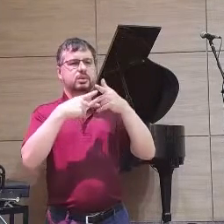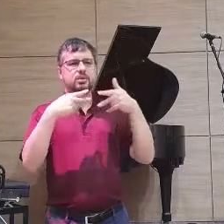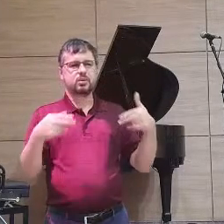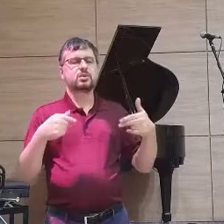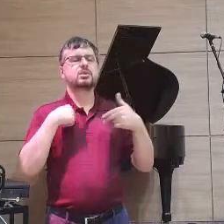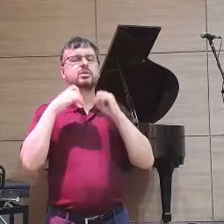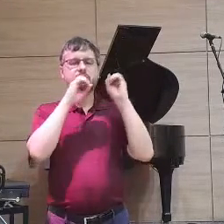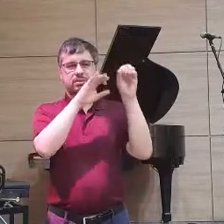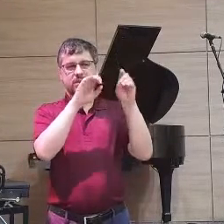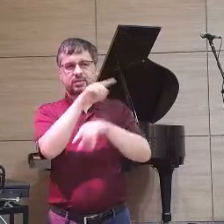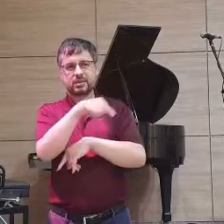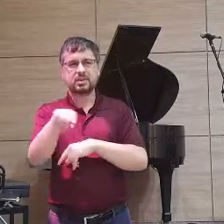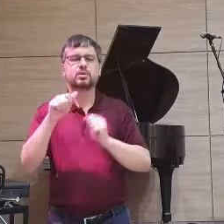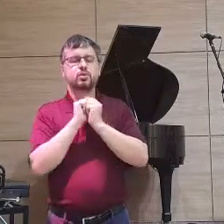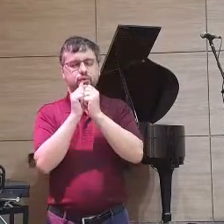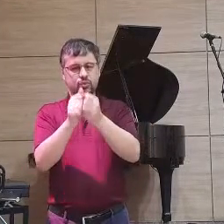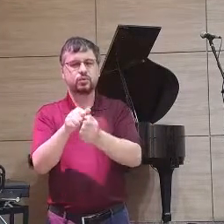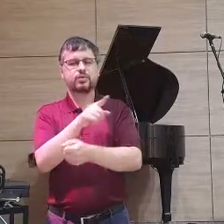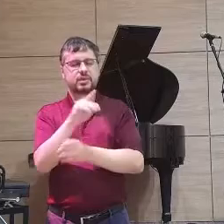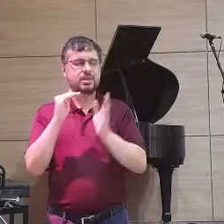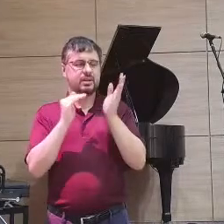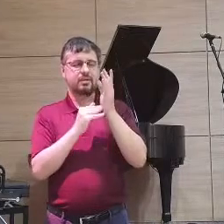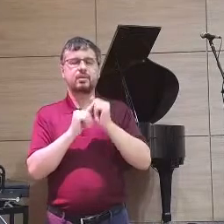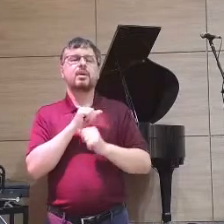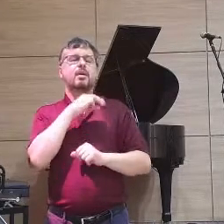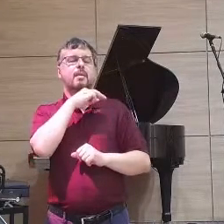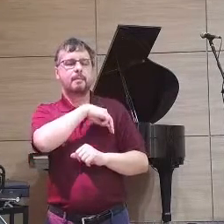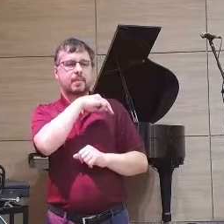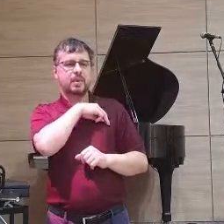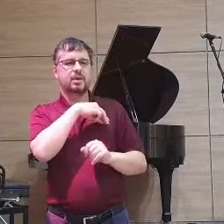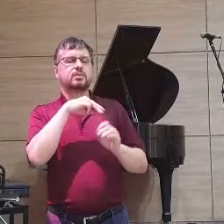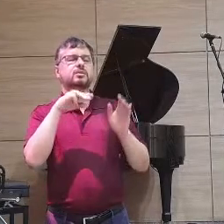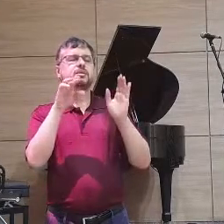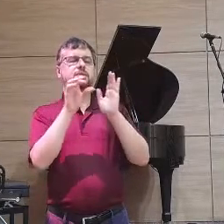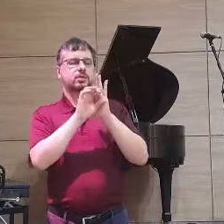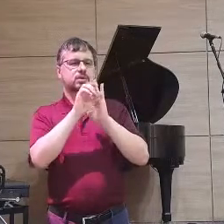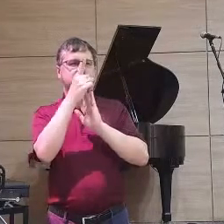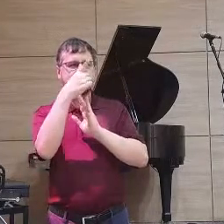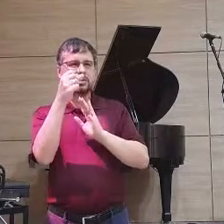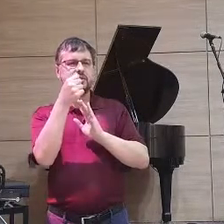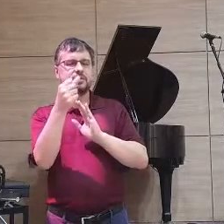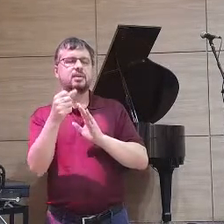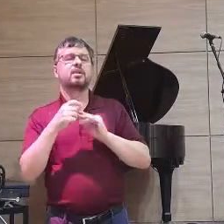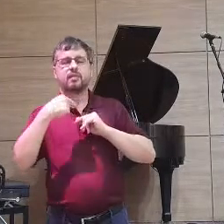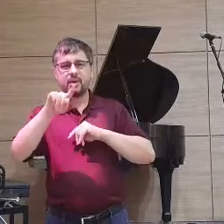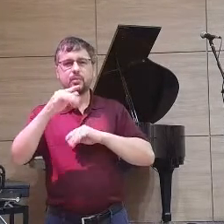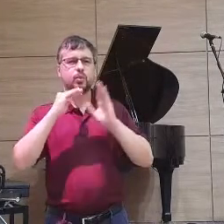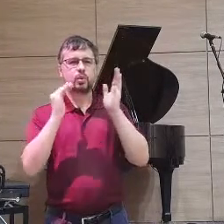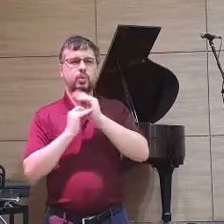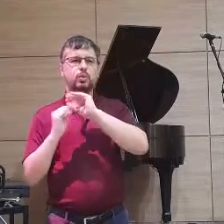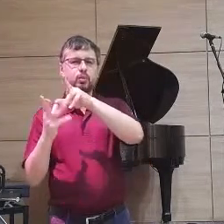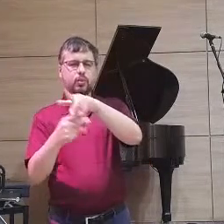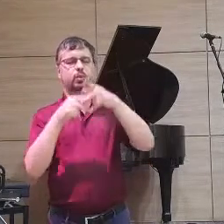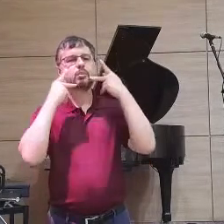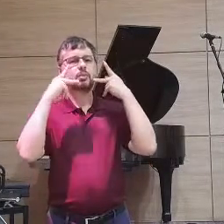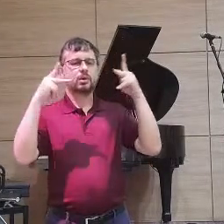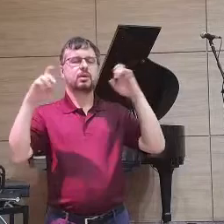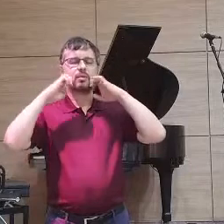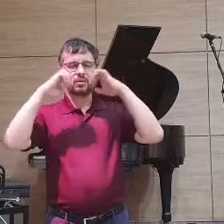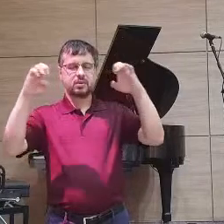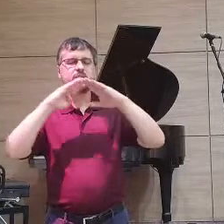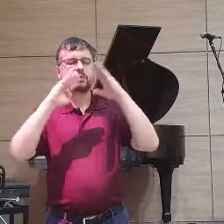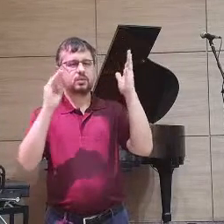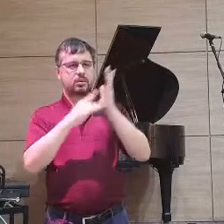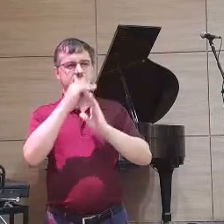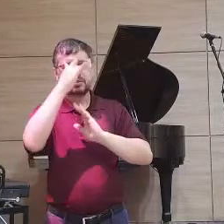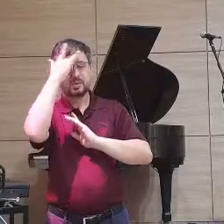convosco até o fim dos tempos é Marcos Capítulo 16 Versículo 15 diz por todo o mundo pregai o Evangelho a toda criatura quem crê e for batizado